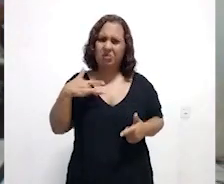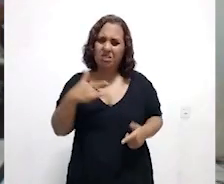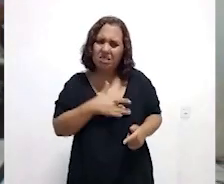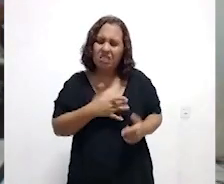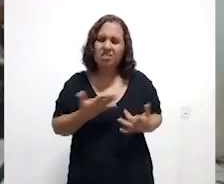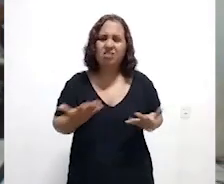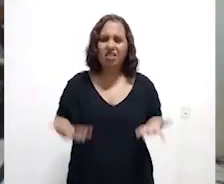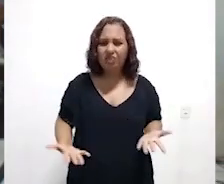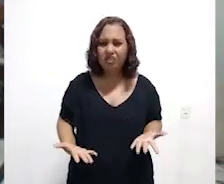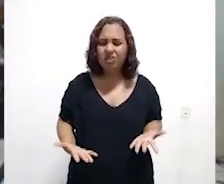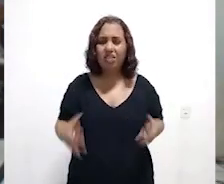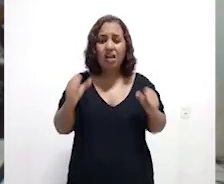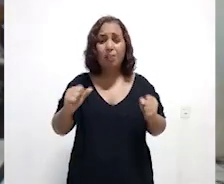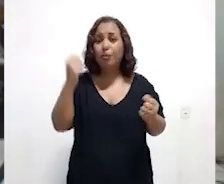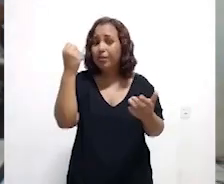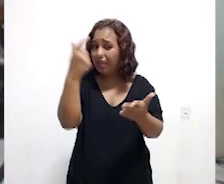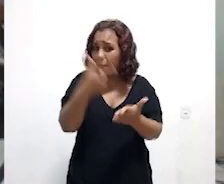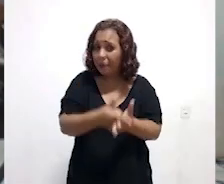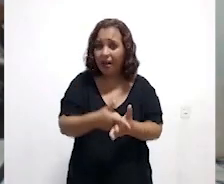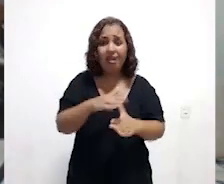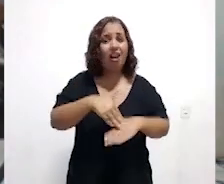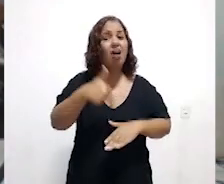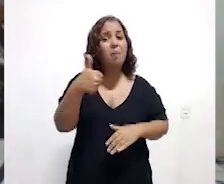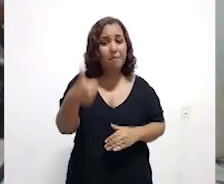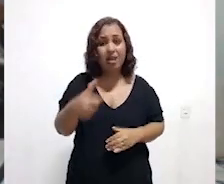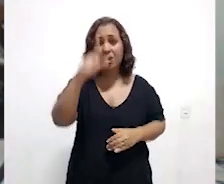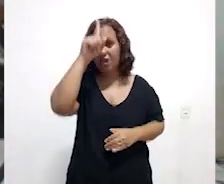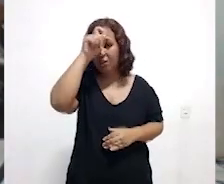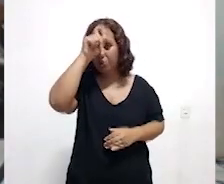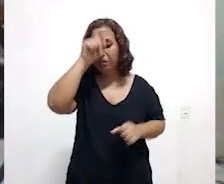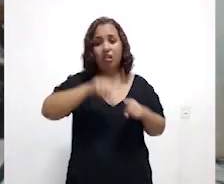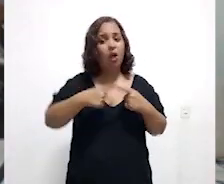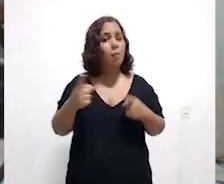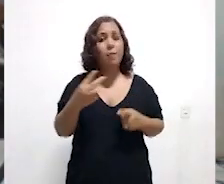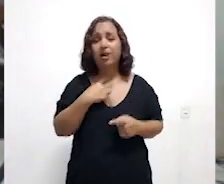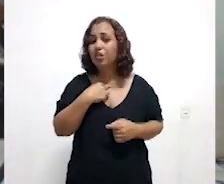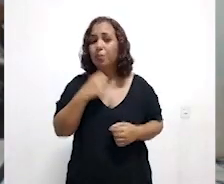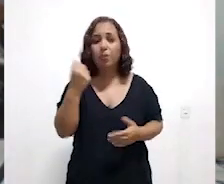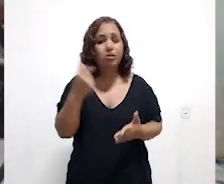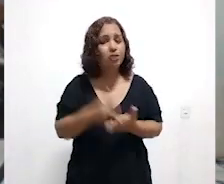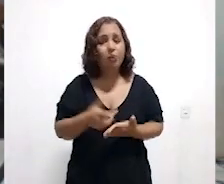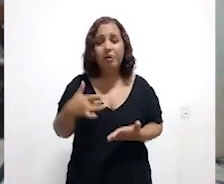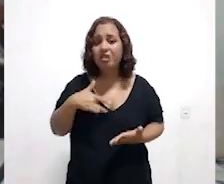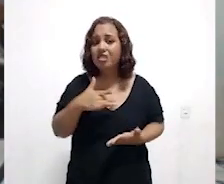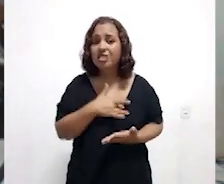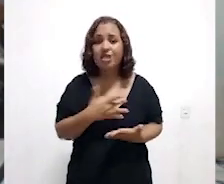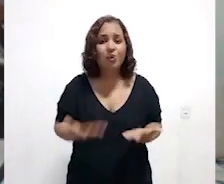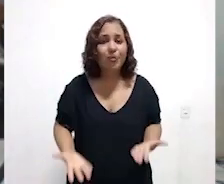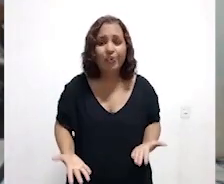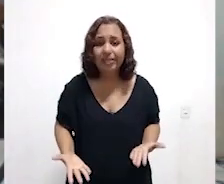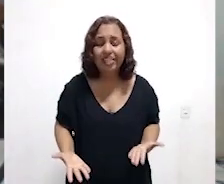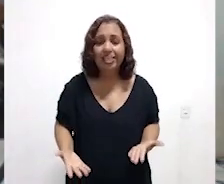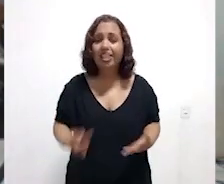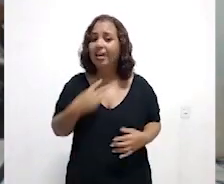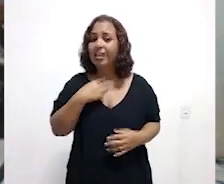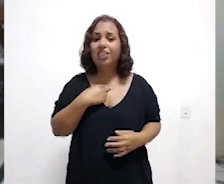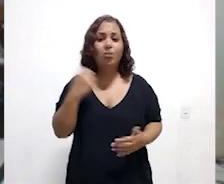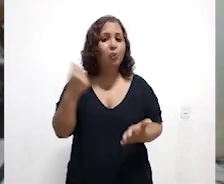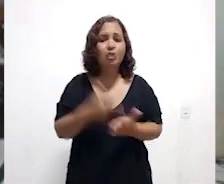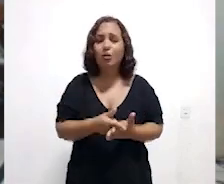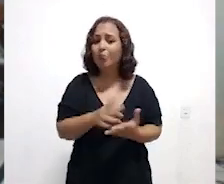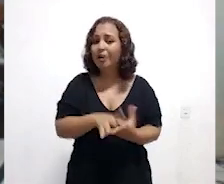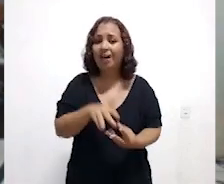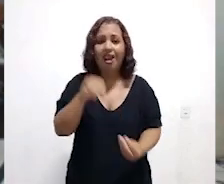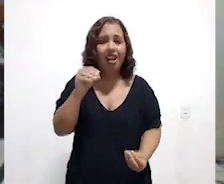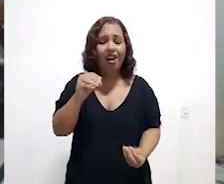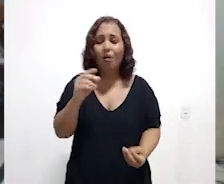Ele podia pagar pelo melhor hospital, mas ele não podia comprar a sua saúde. Ele não podia pagar pela sua alma. Ele